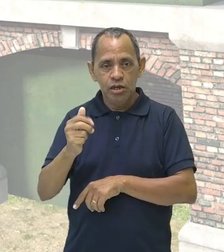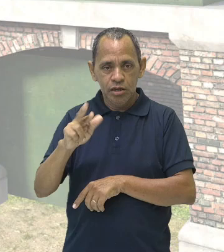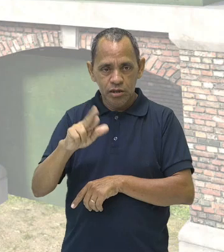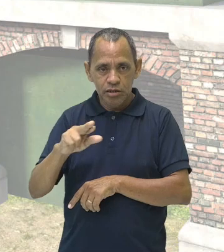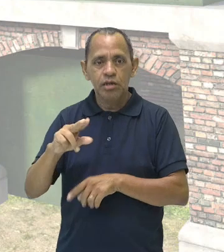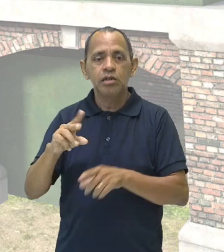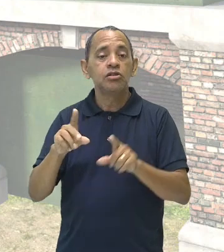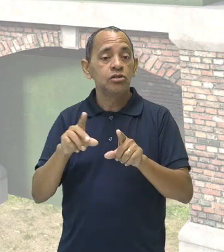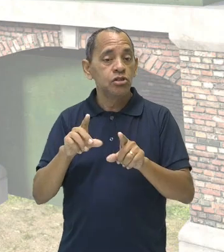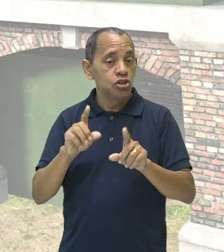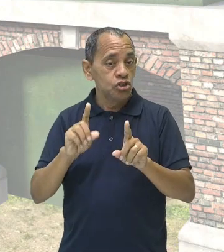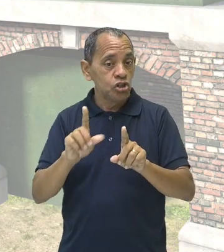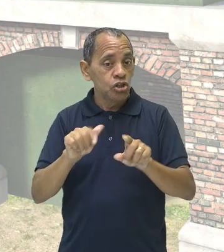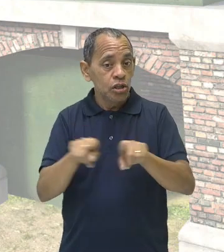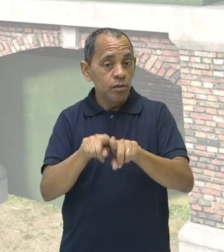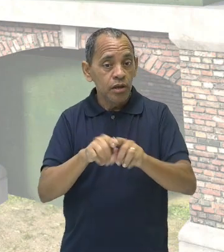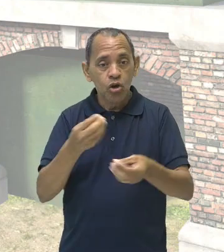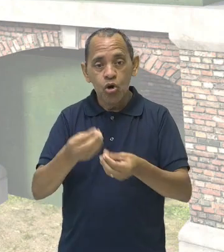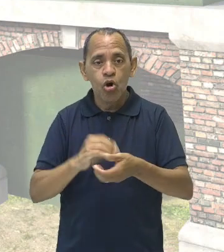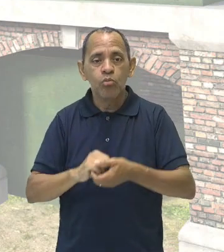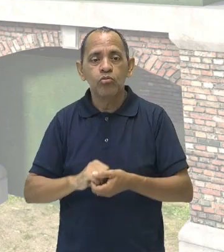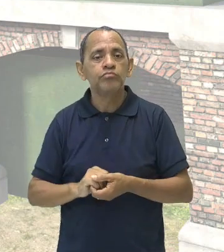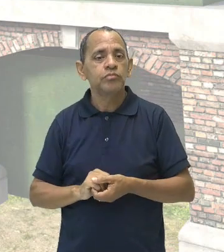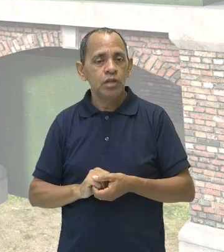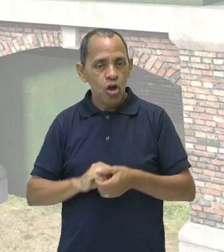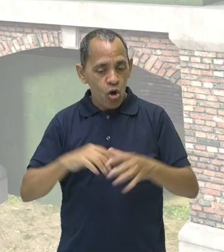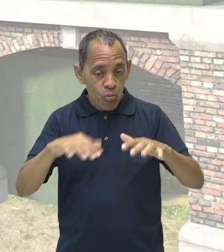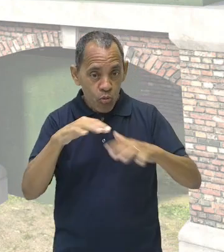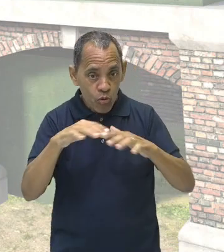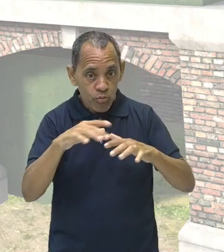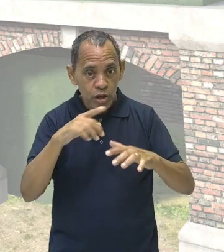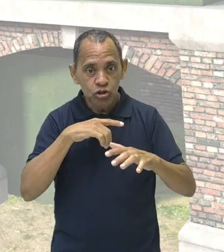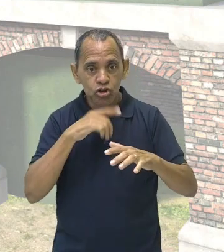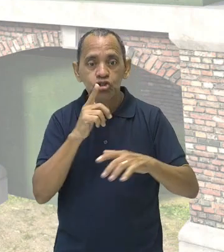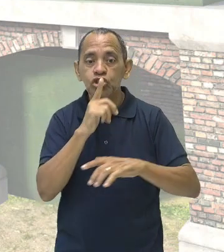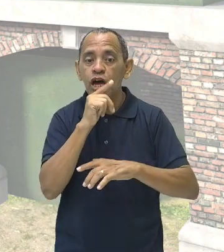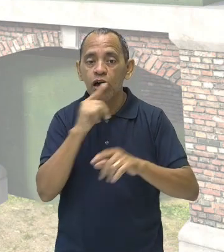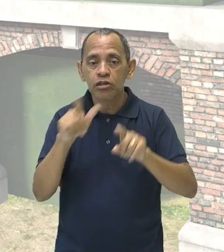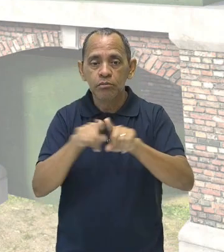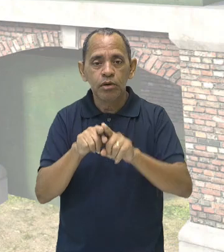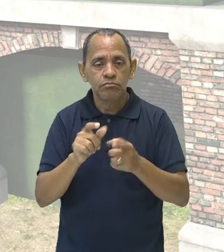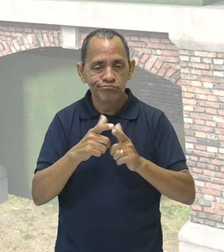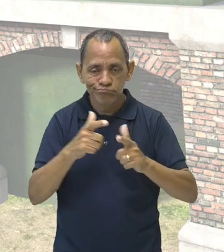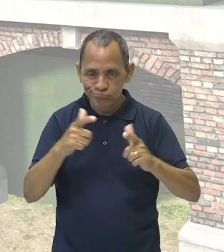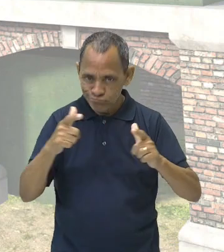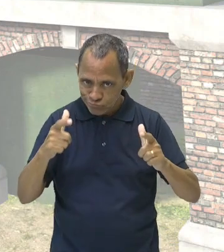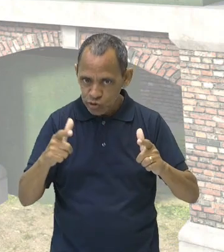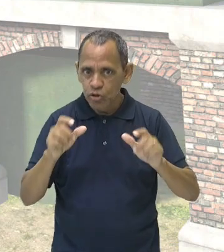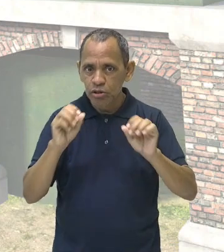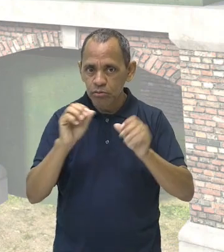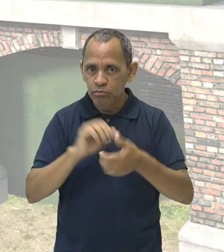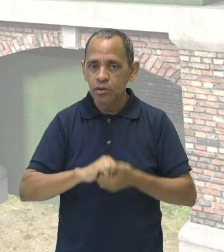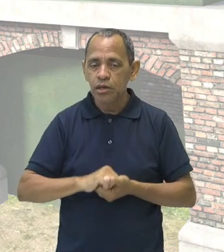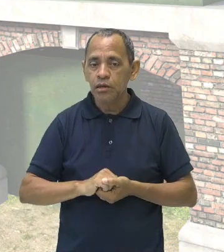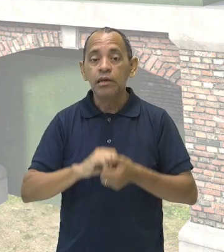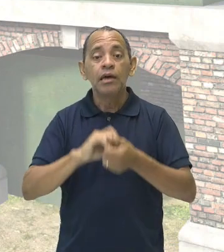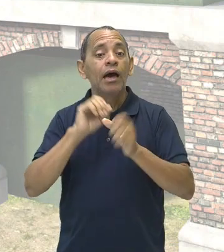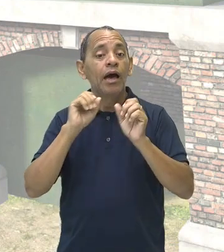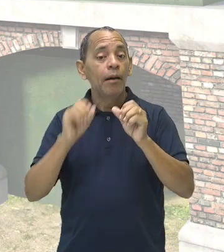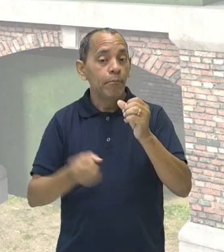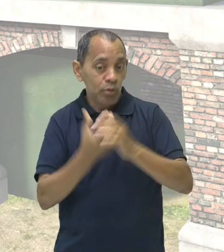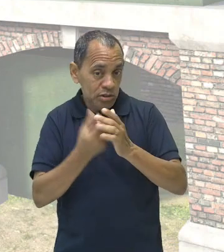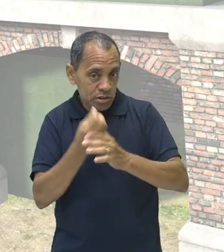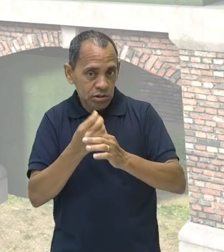de fiar movida a água, que também aumentou a produção de fios de algodão. E ela